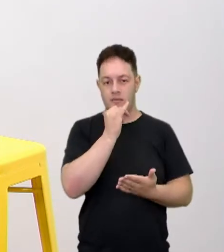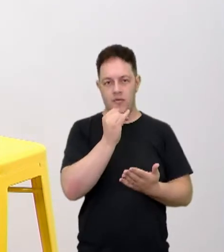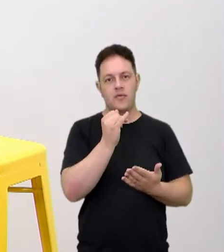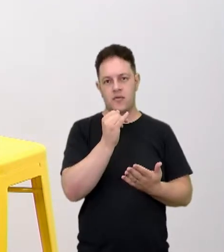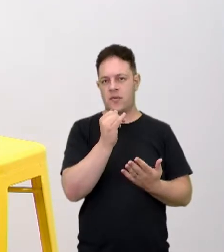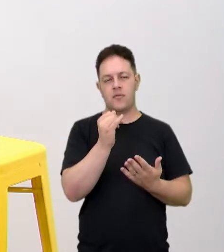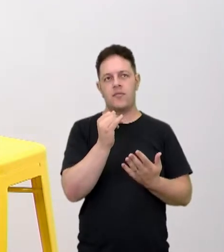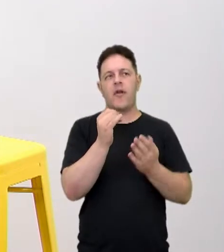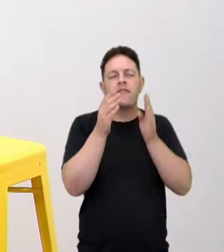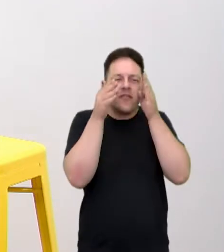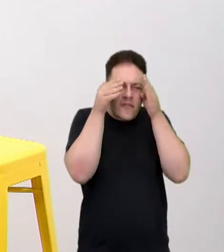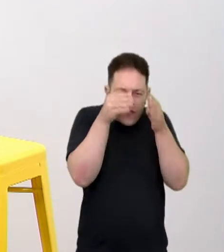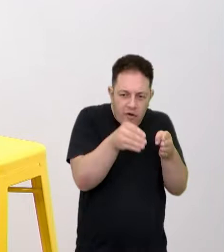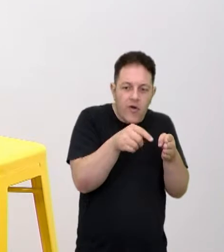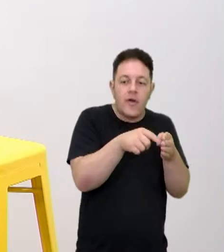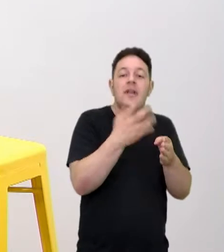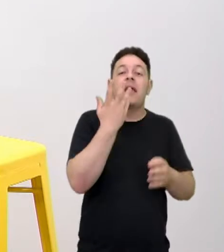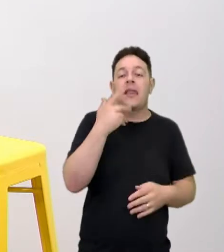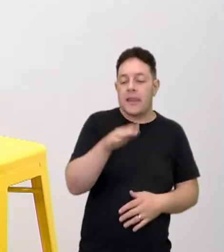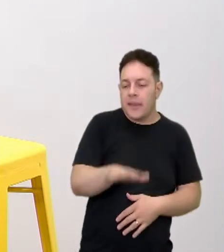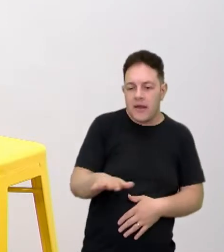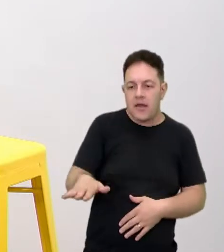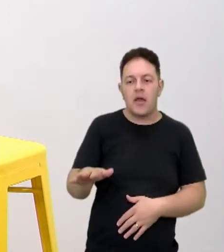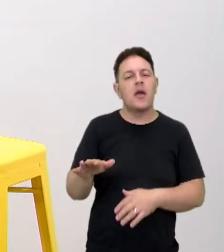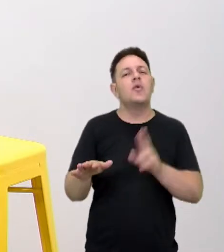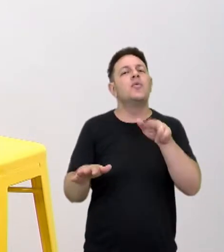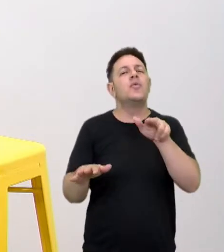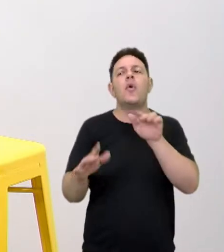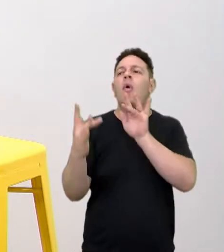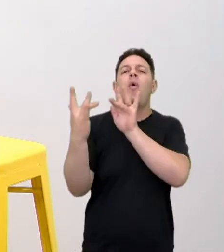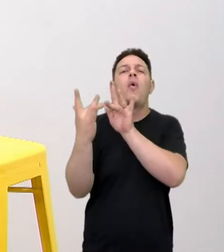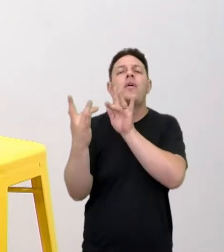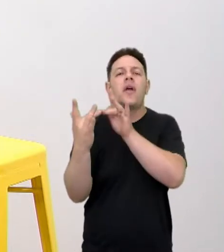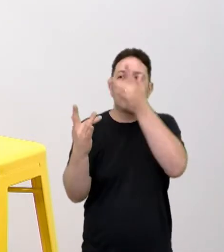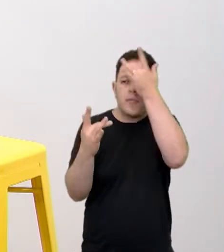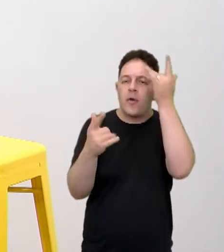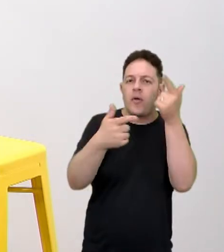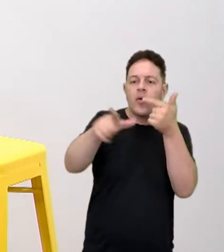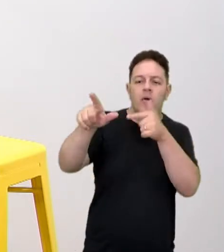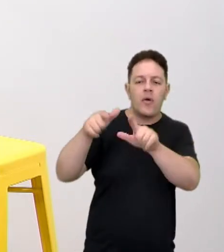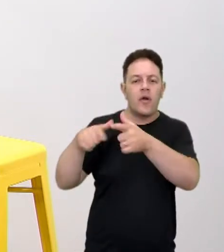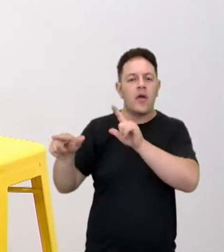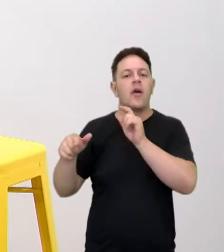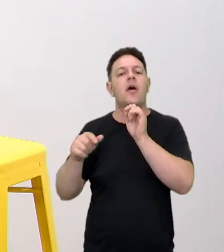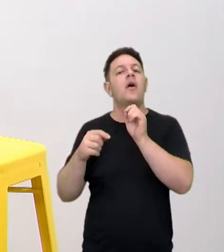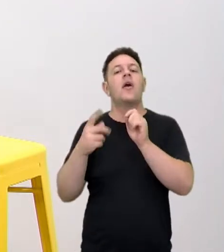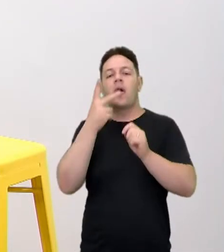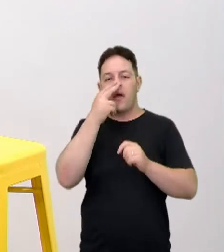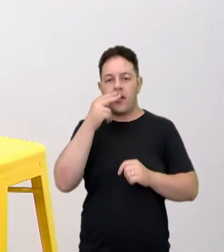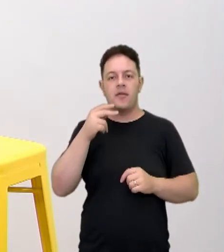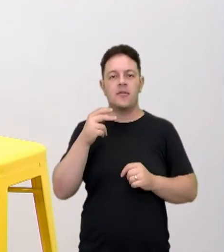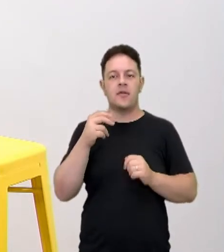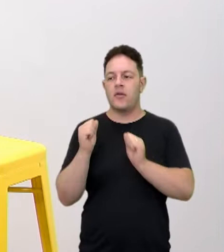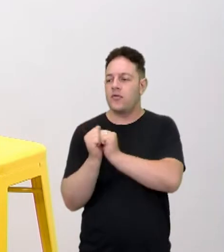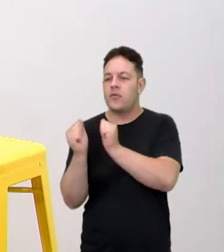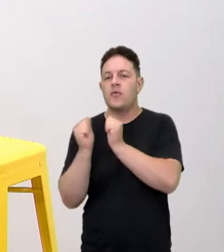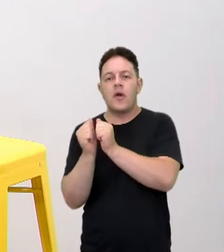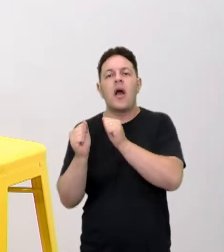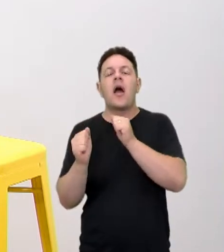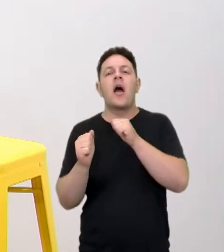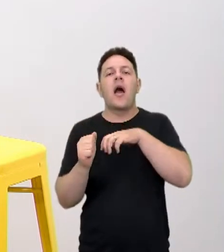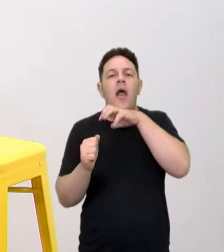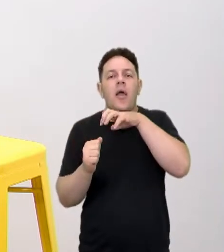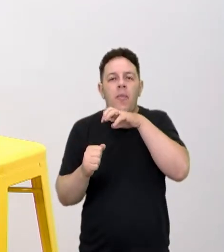muito específicos, onde crianças que não tiveram contatos com outros seres humanos acabaram, por exemplo, andando como animais do resto da